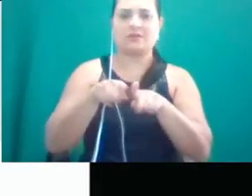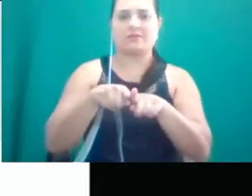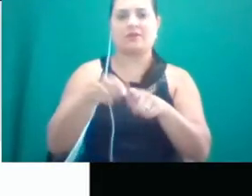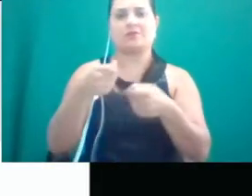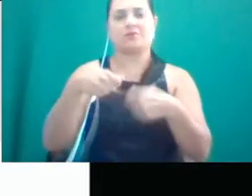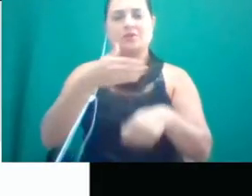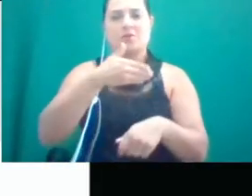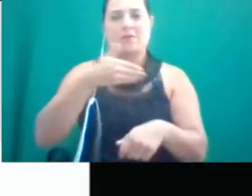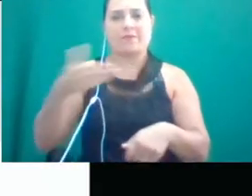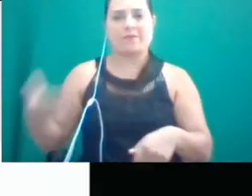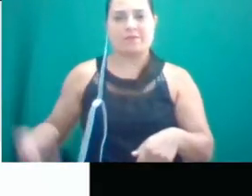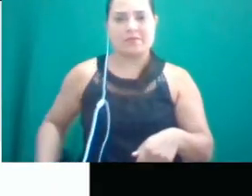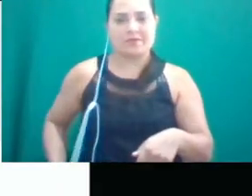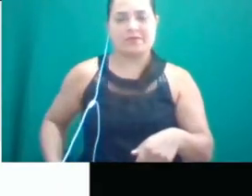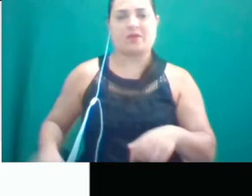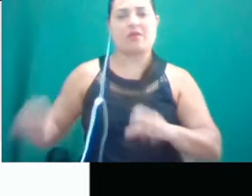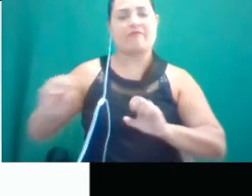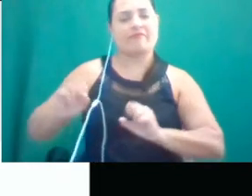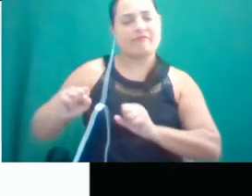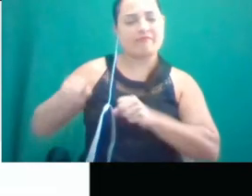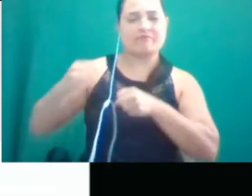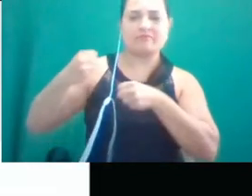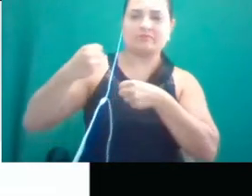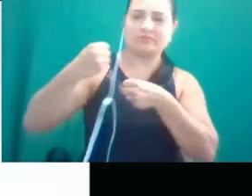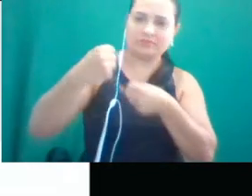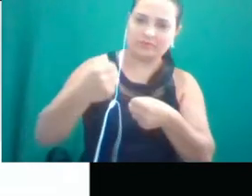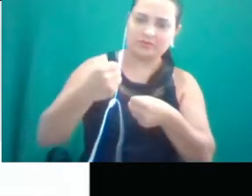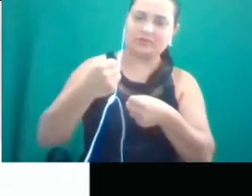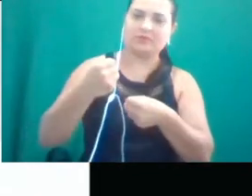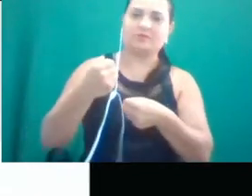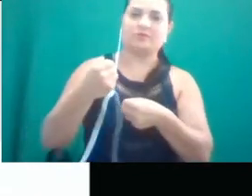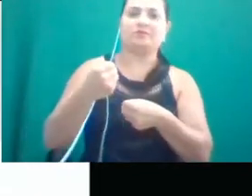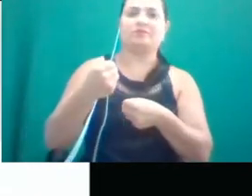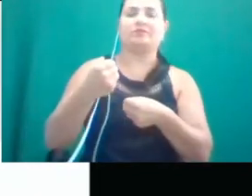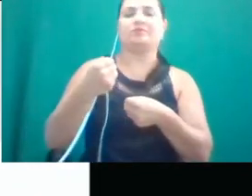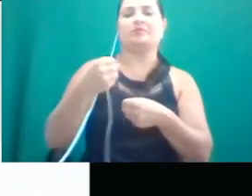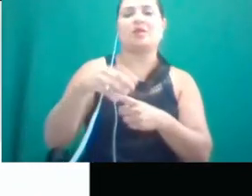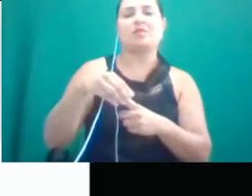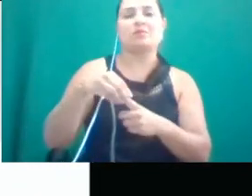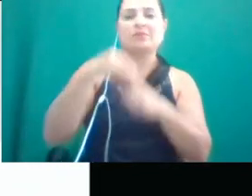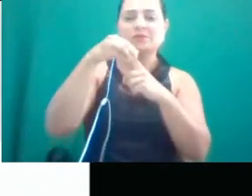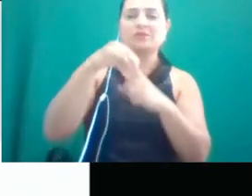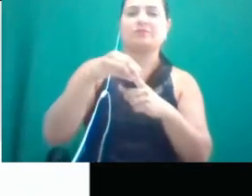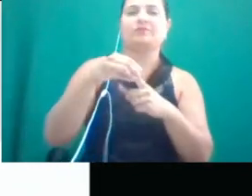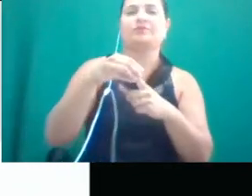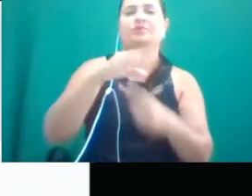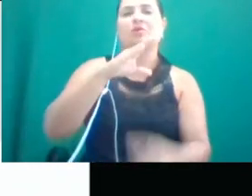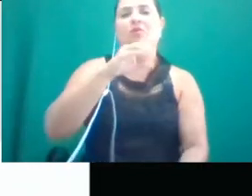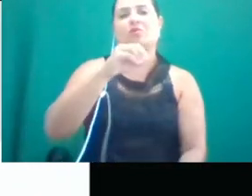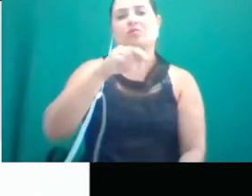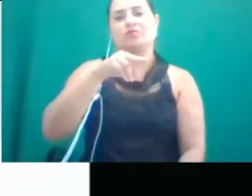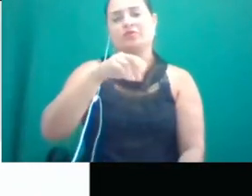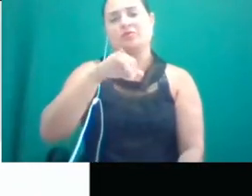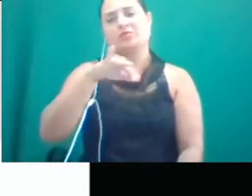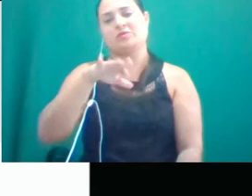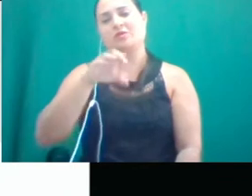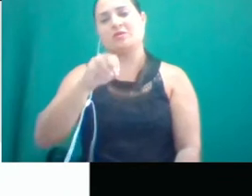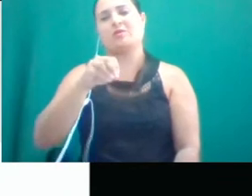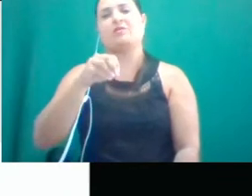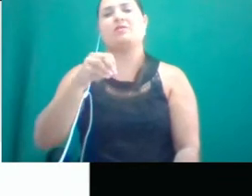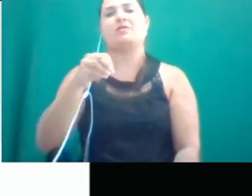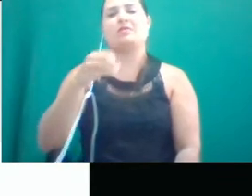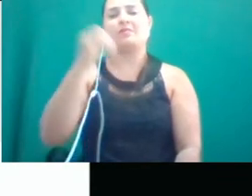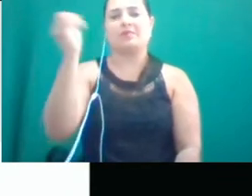Prometo, em nome de Deus, no exercício da profissão de engenheira agrônoma, só executar atos ditados pela consciência do